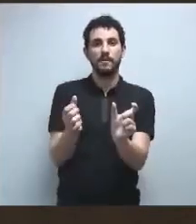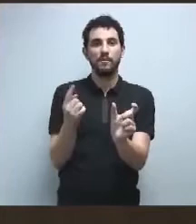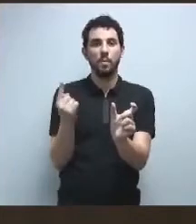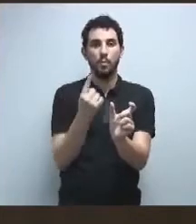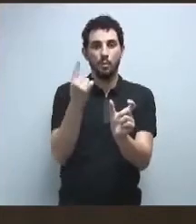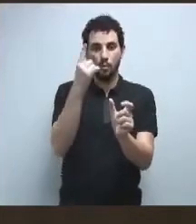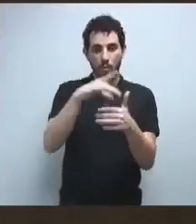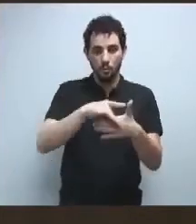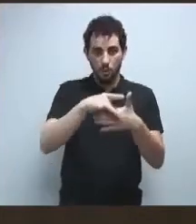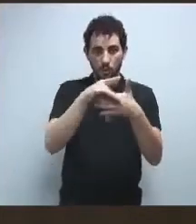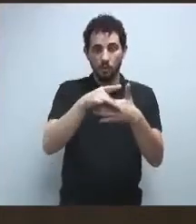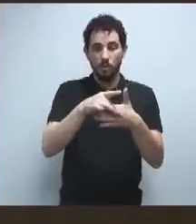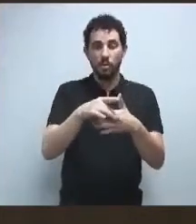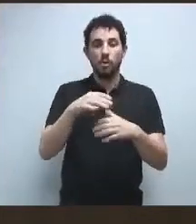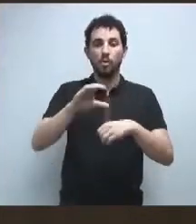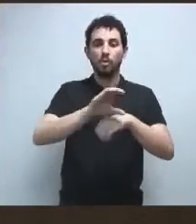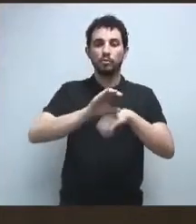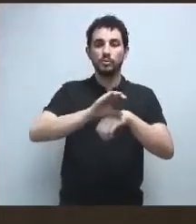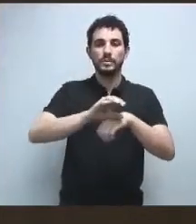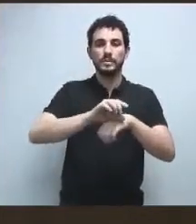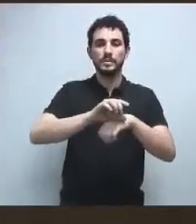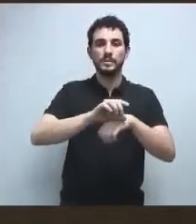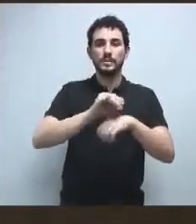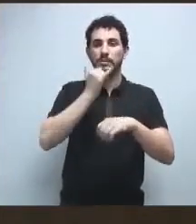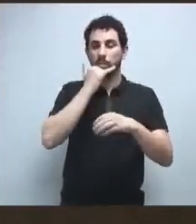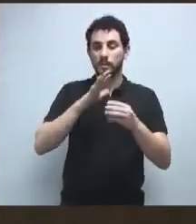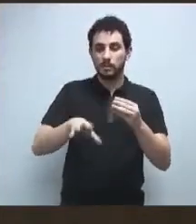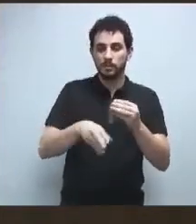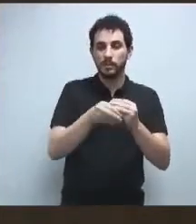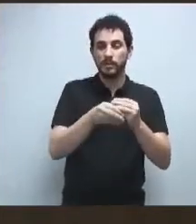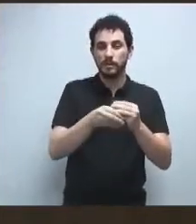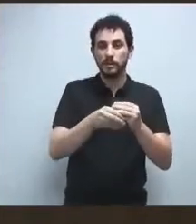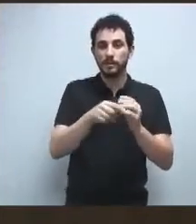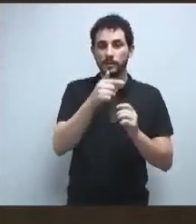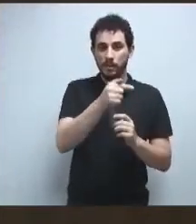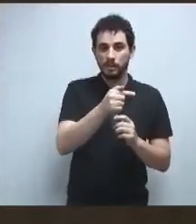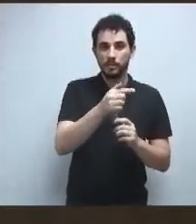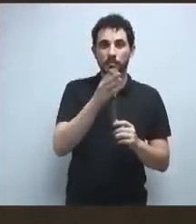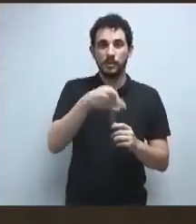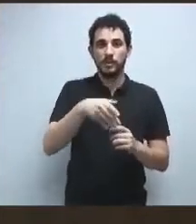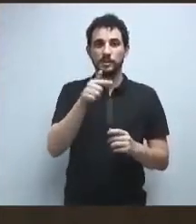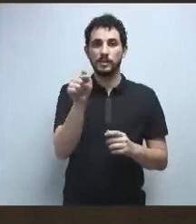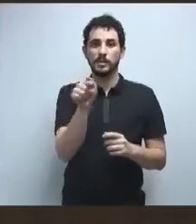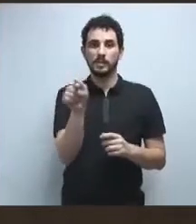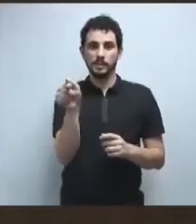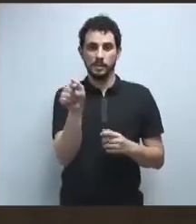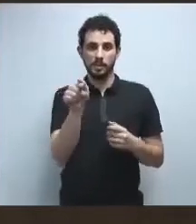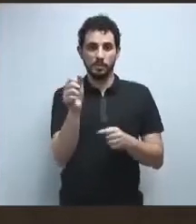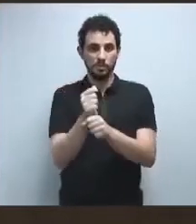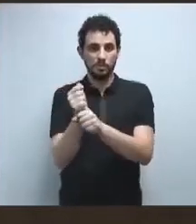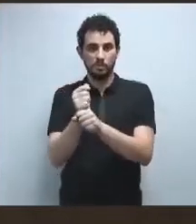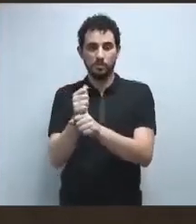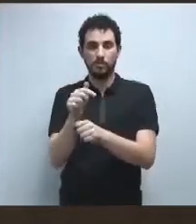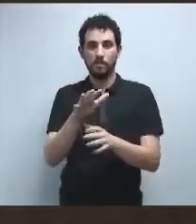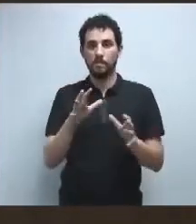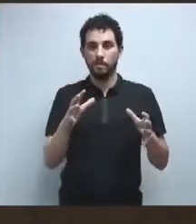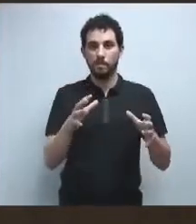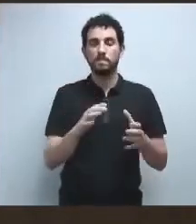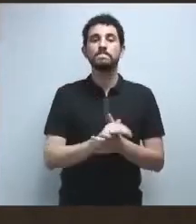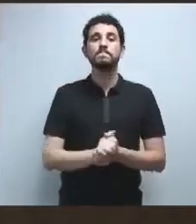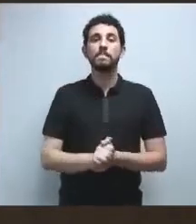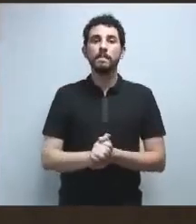constituição de 76 da emenda constitucional 7 de 77 essa